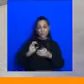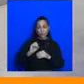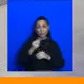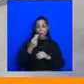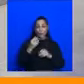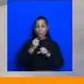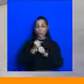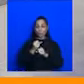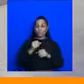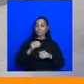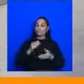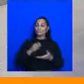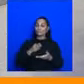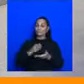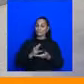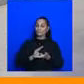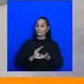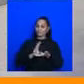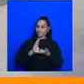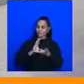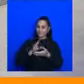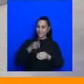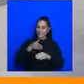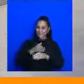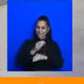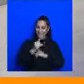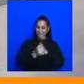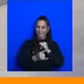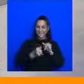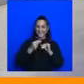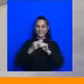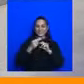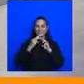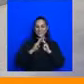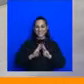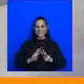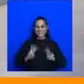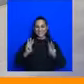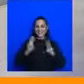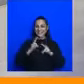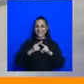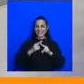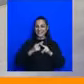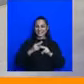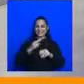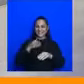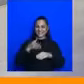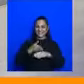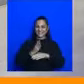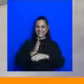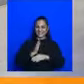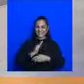se o prêmio está acumulado. É só acessar loterias.caixa.gov.br.